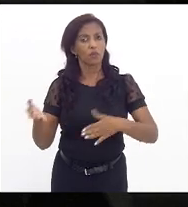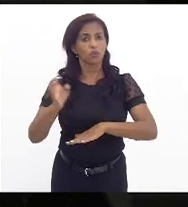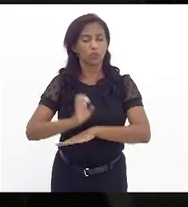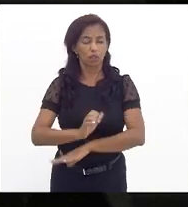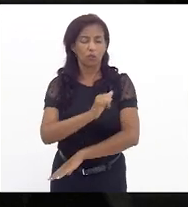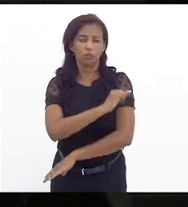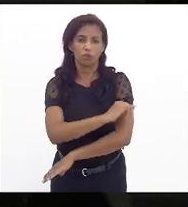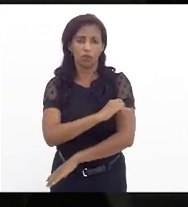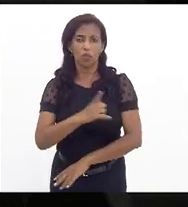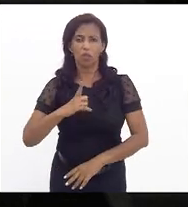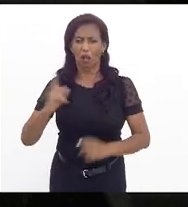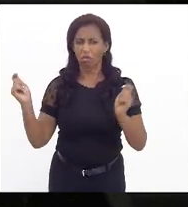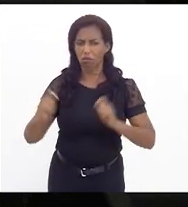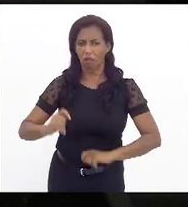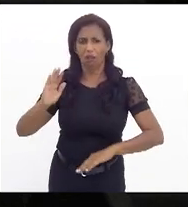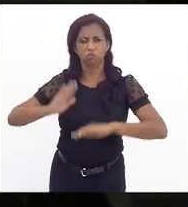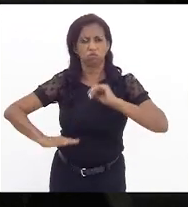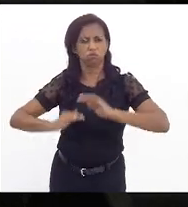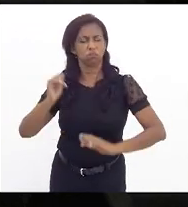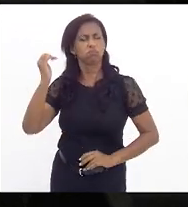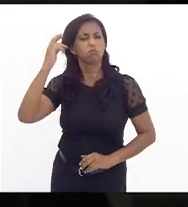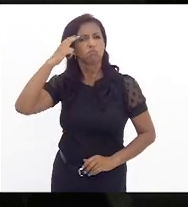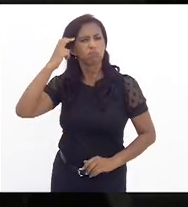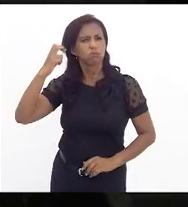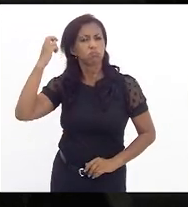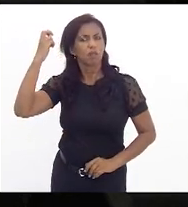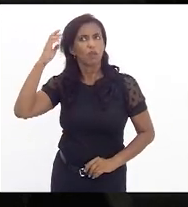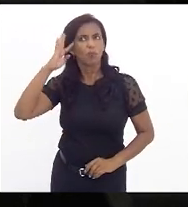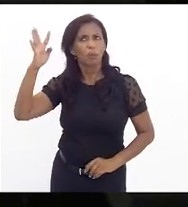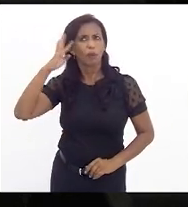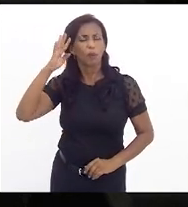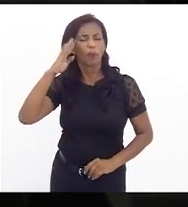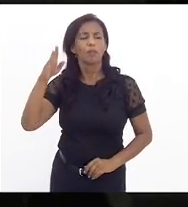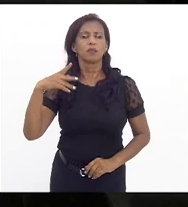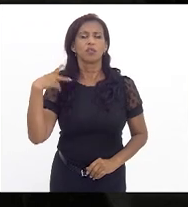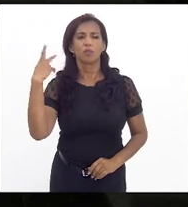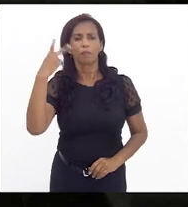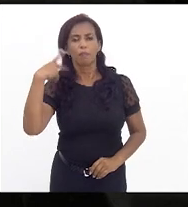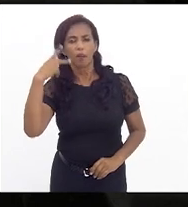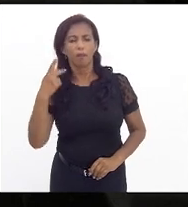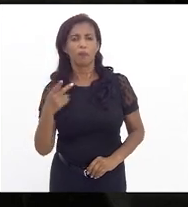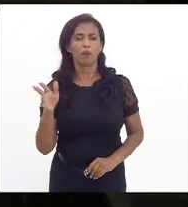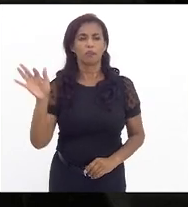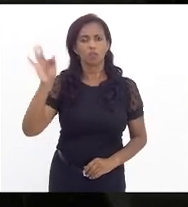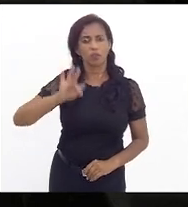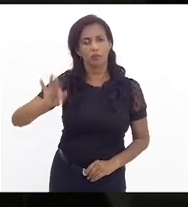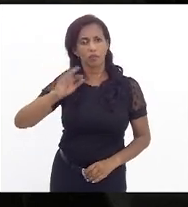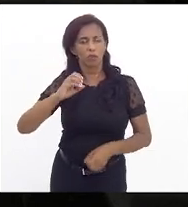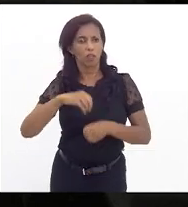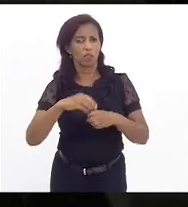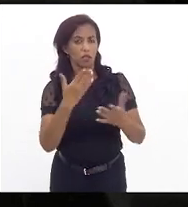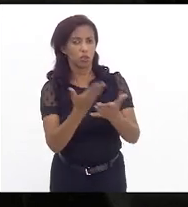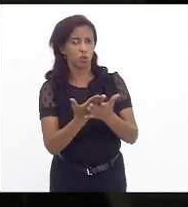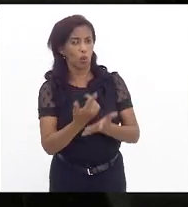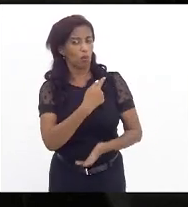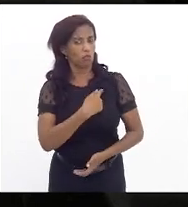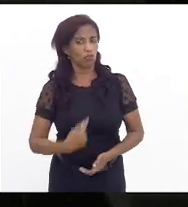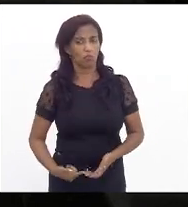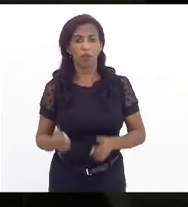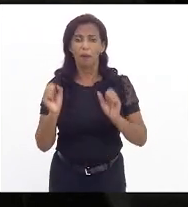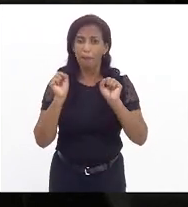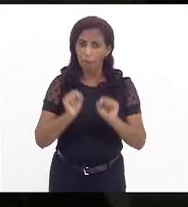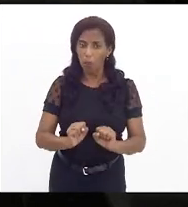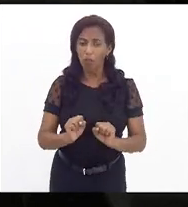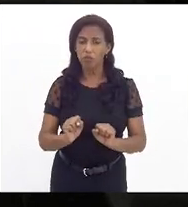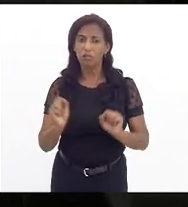Janeiro, que tem capacidade de reflexão, seja no parlamento, seja nas universidades, seja nas próprias escolas, seja no âmbito do governo, pode